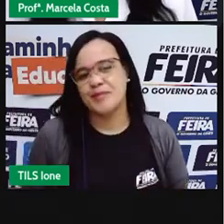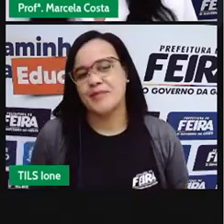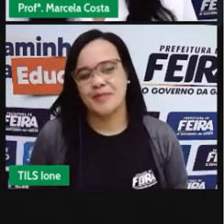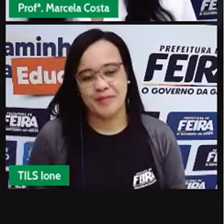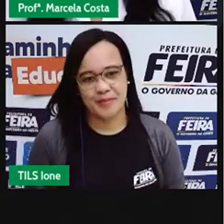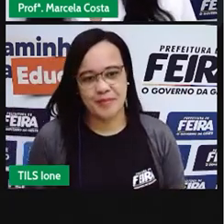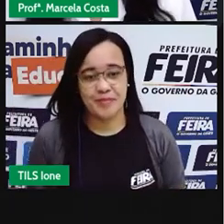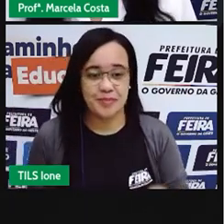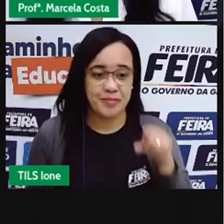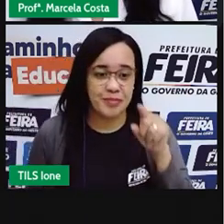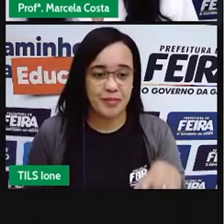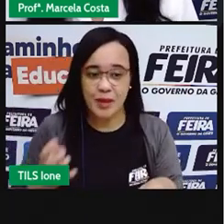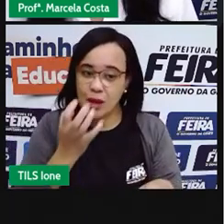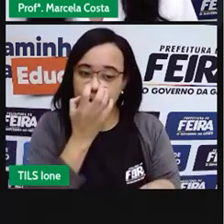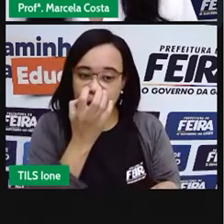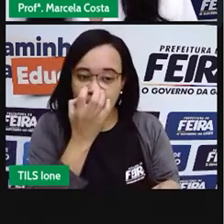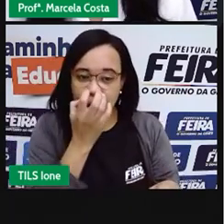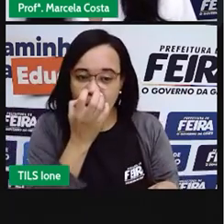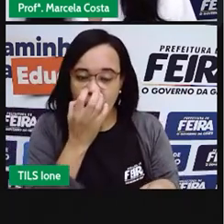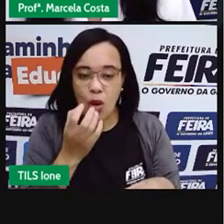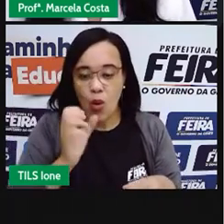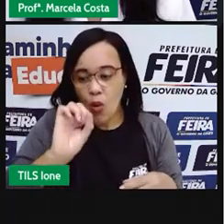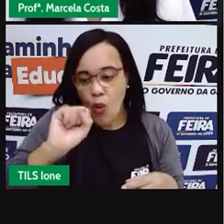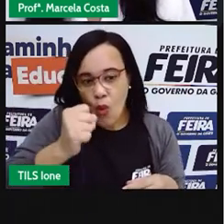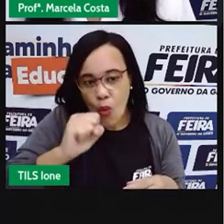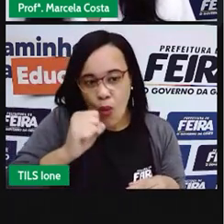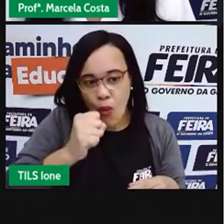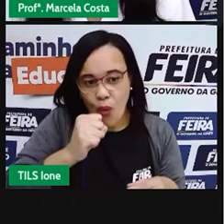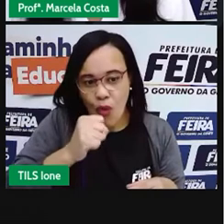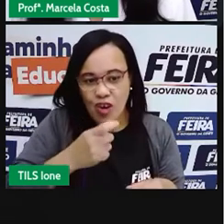O cão ganhou oito ossos.